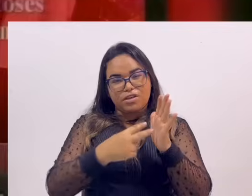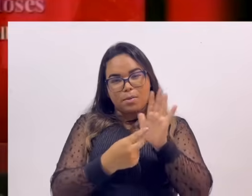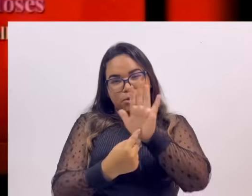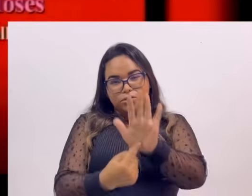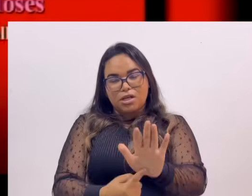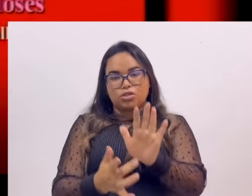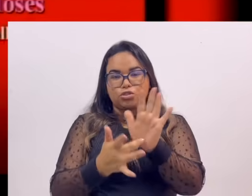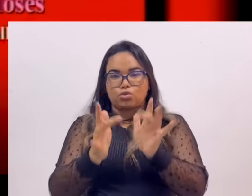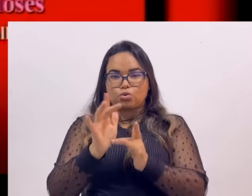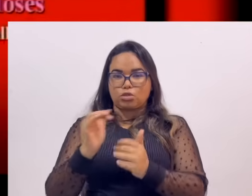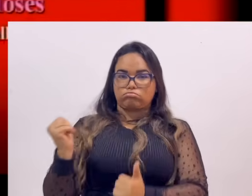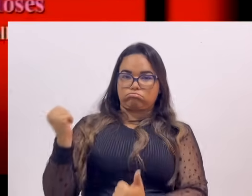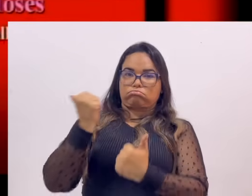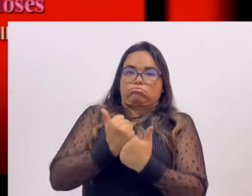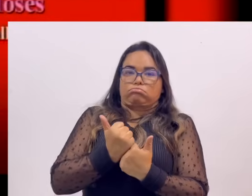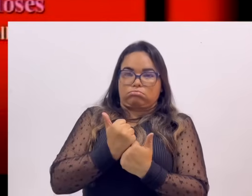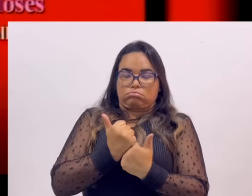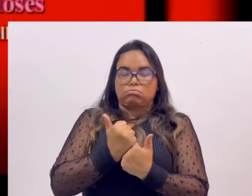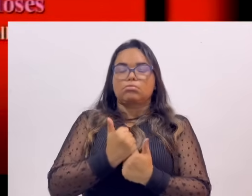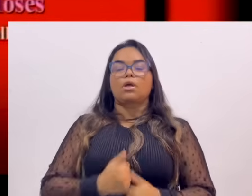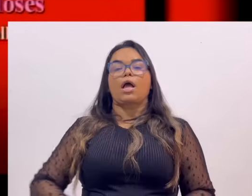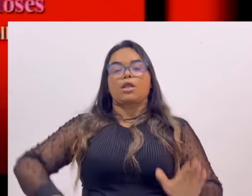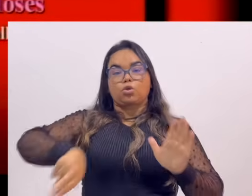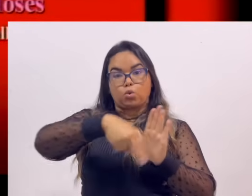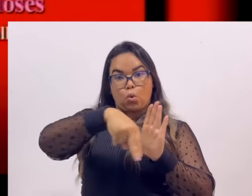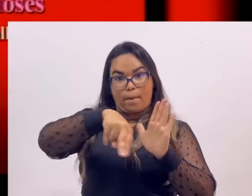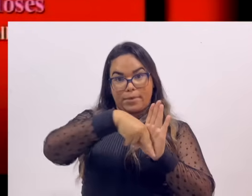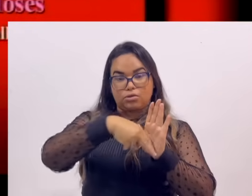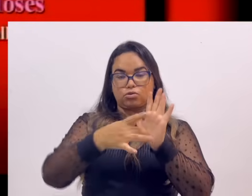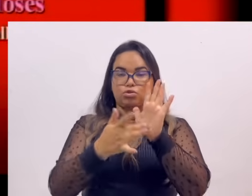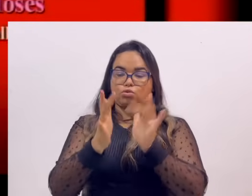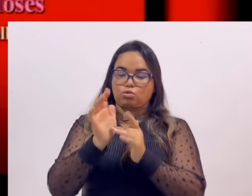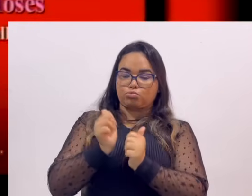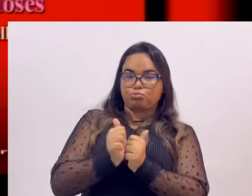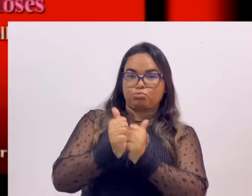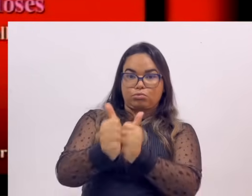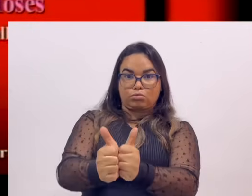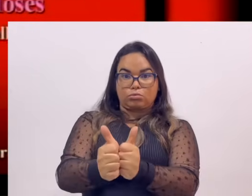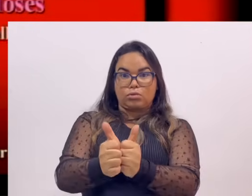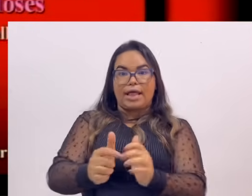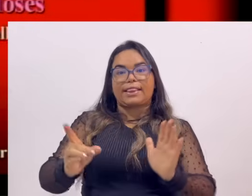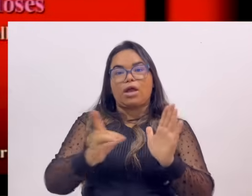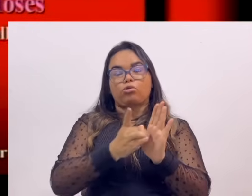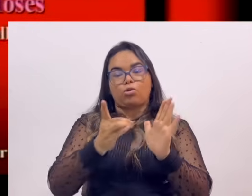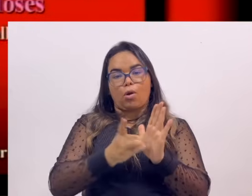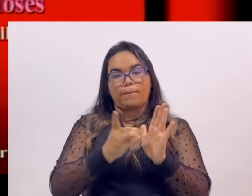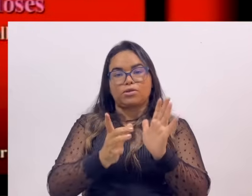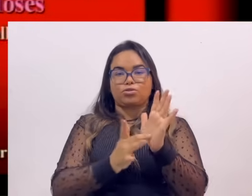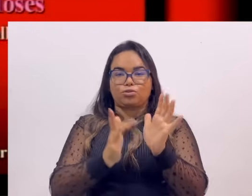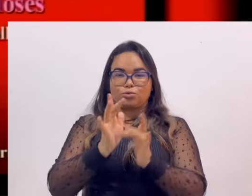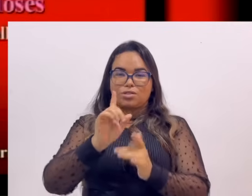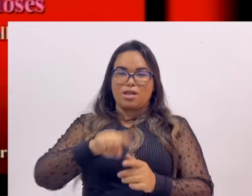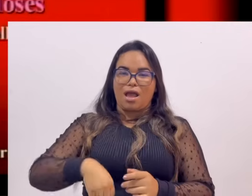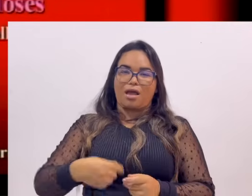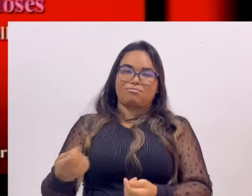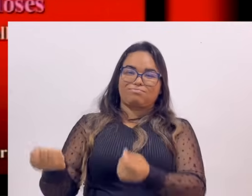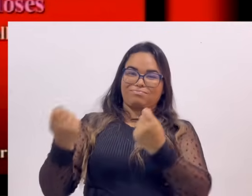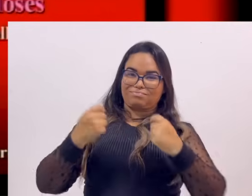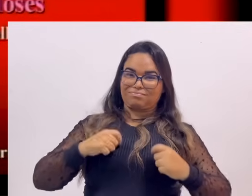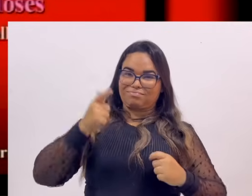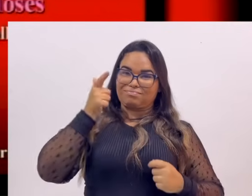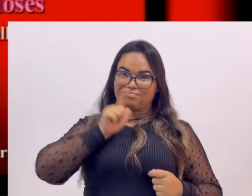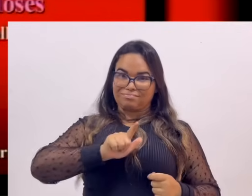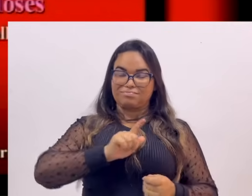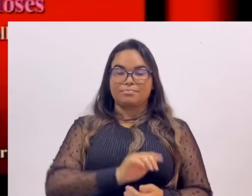nosso sacrifício. Números é Cristo o nosso guia. E Deuteronômio, Cristo a nossa recompensa.